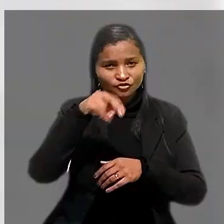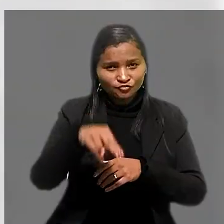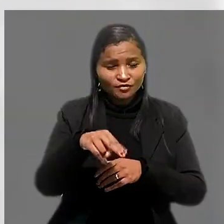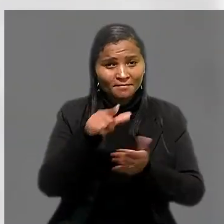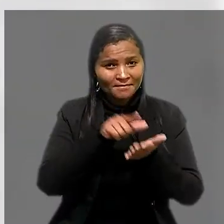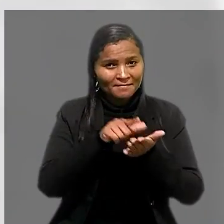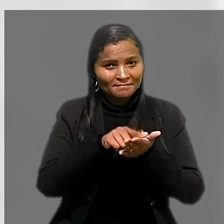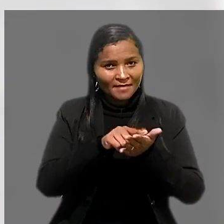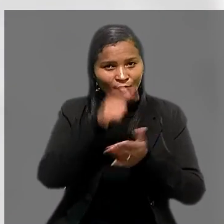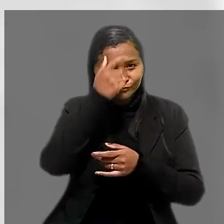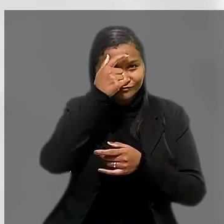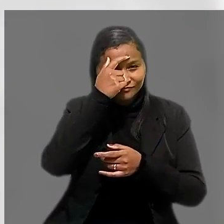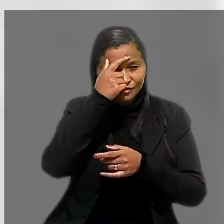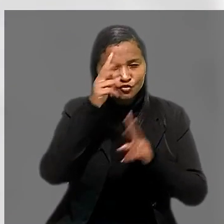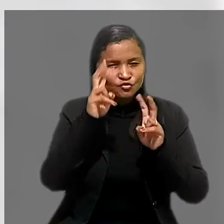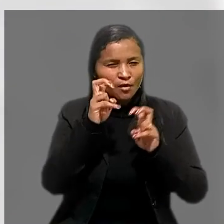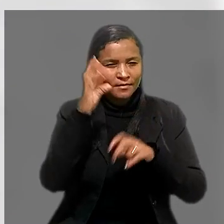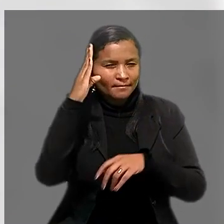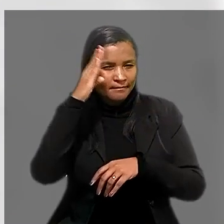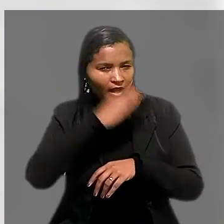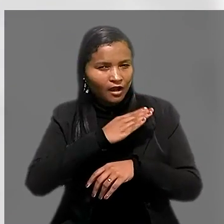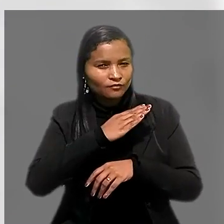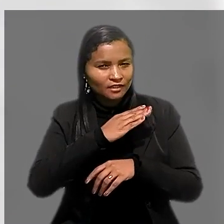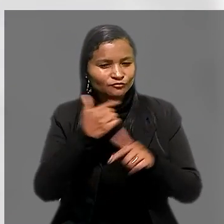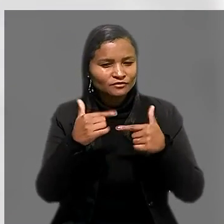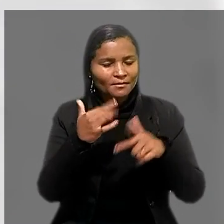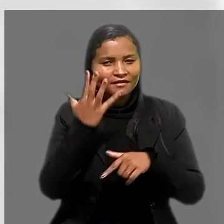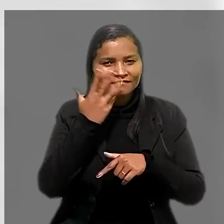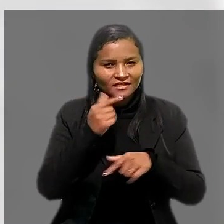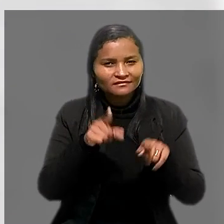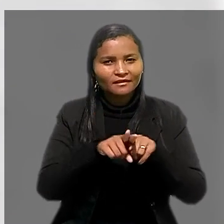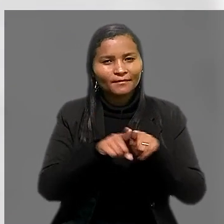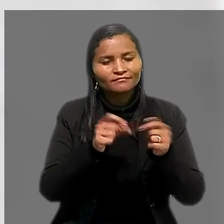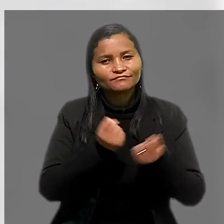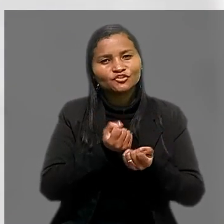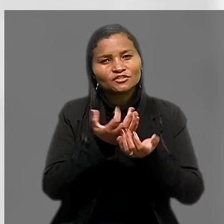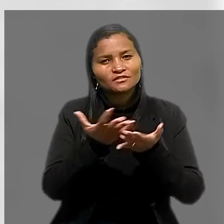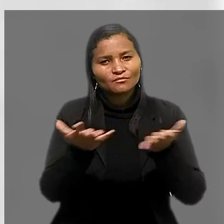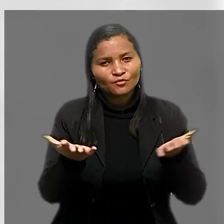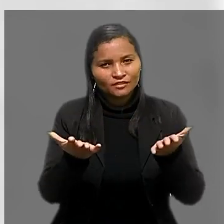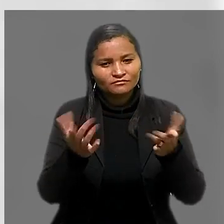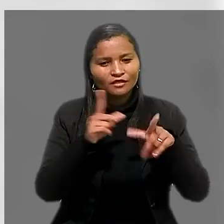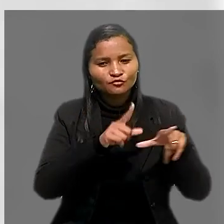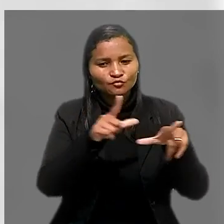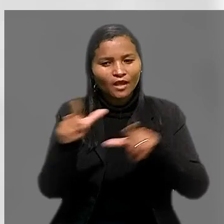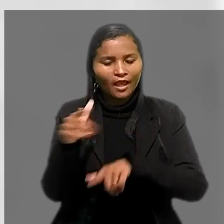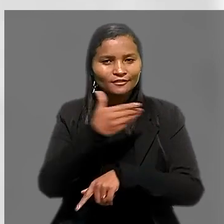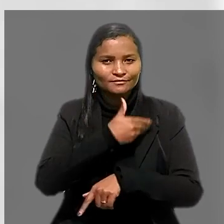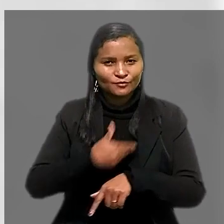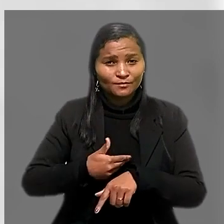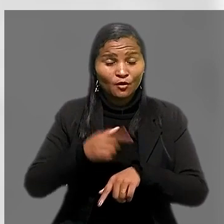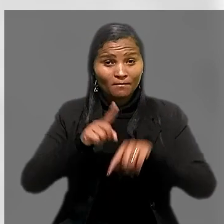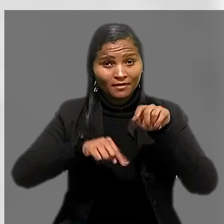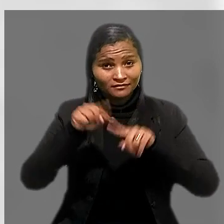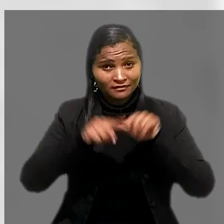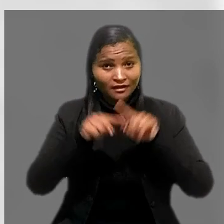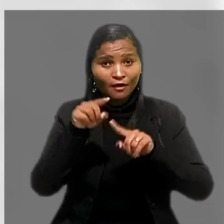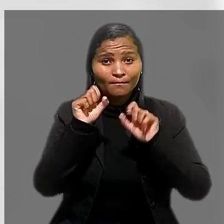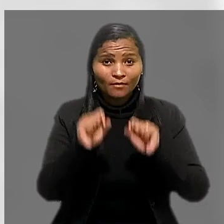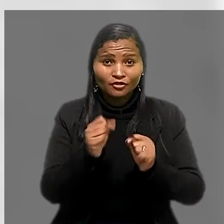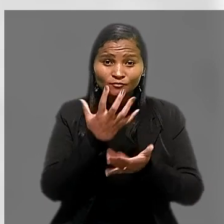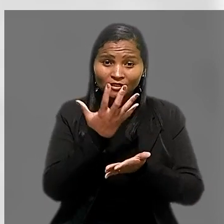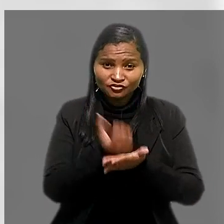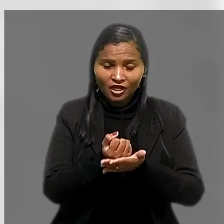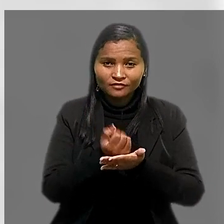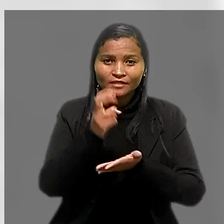junho. Folhetos de conscientização sobre os malefícios do trabalho na infância também foram distribuídos em vias públicas. O